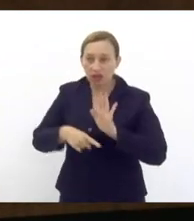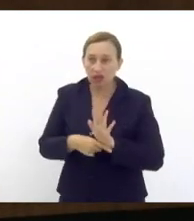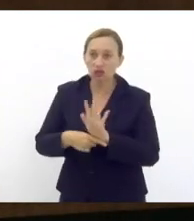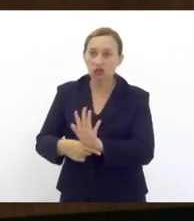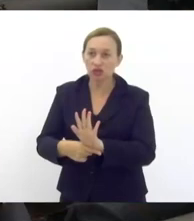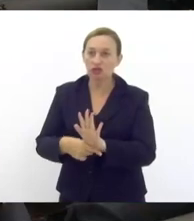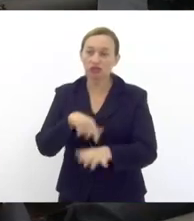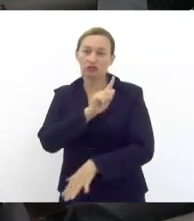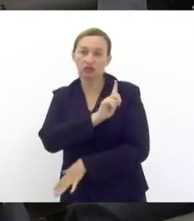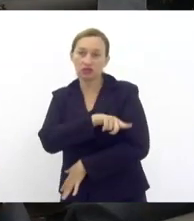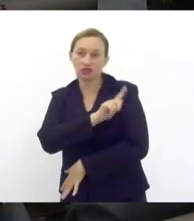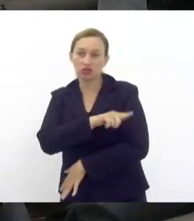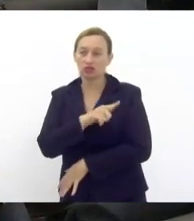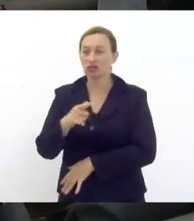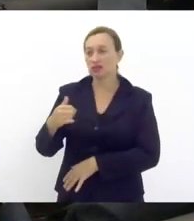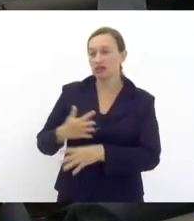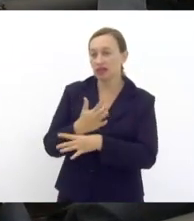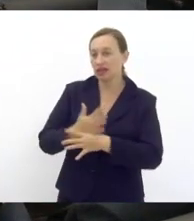gestão na cidade. Obrigado.